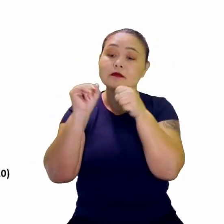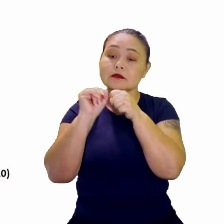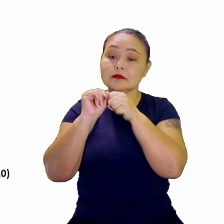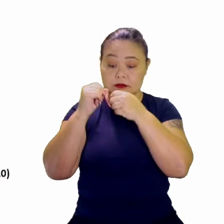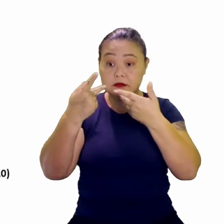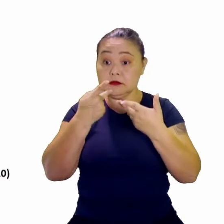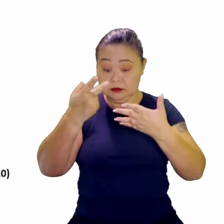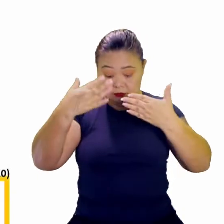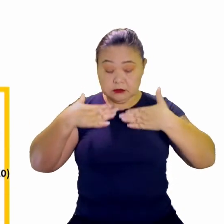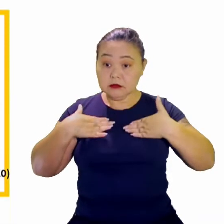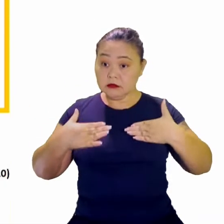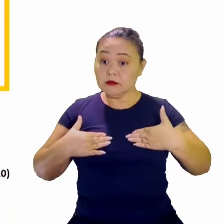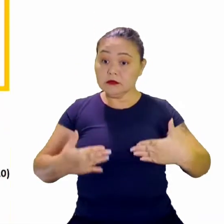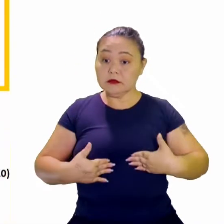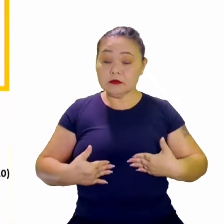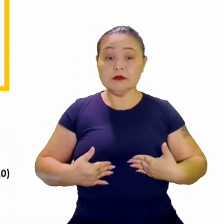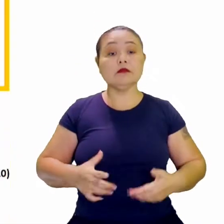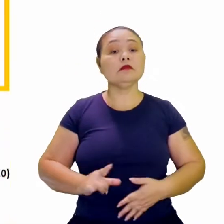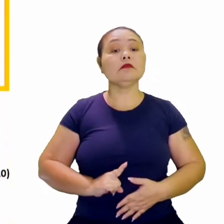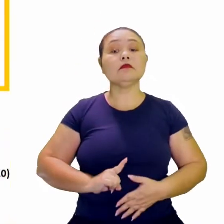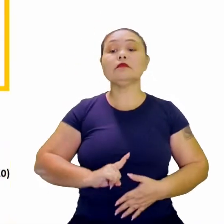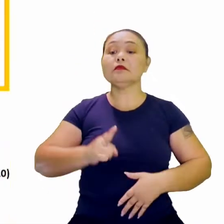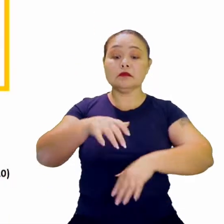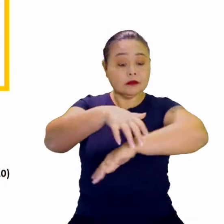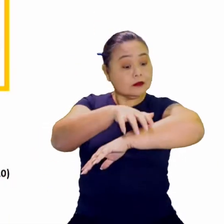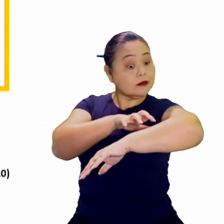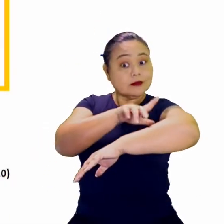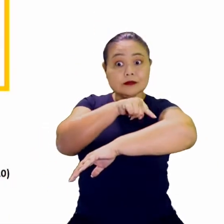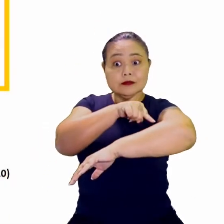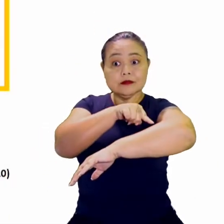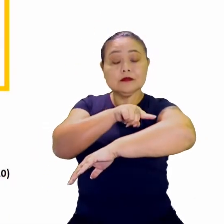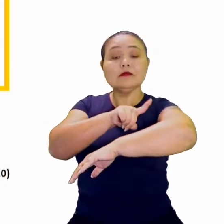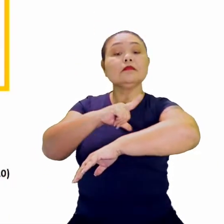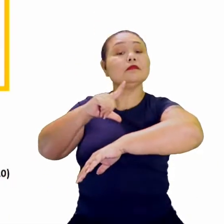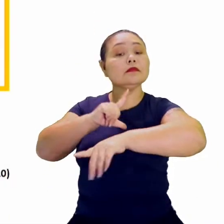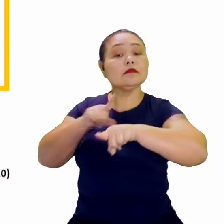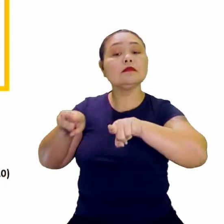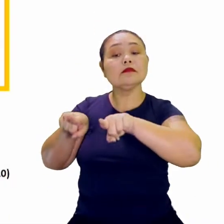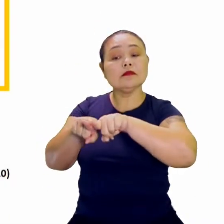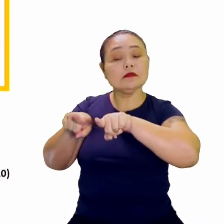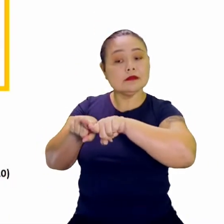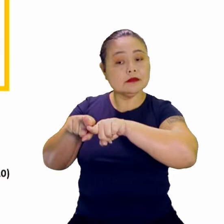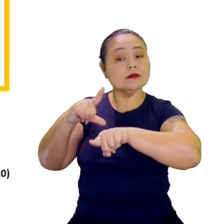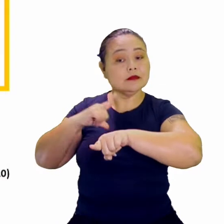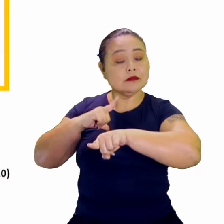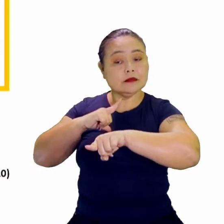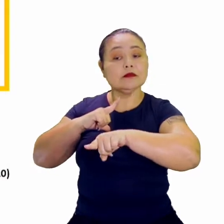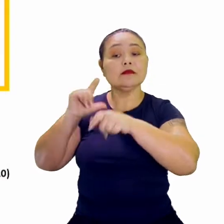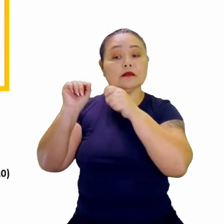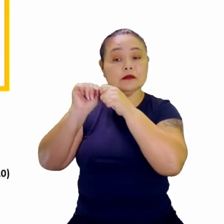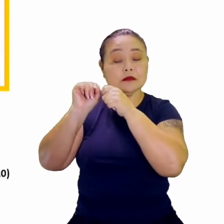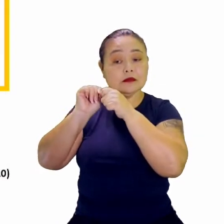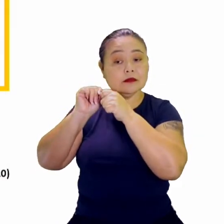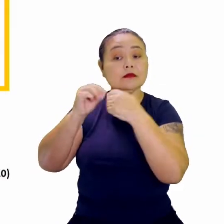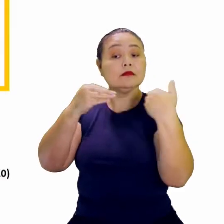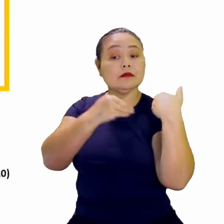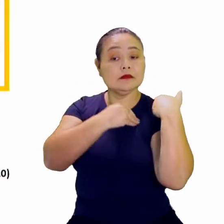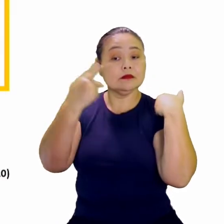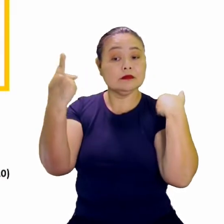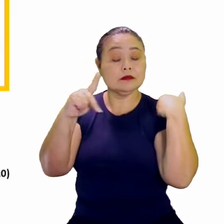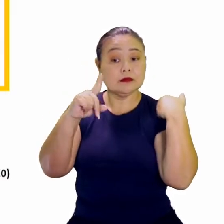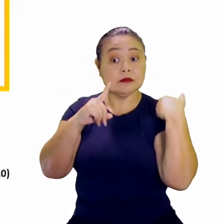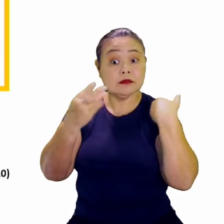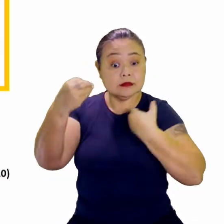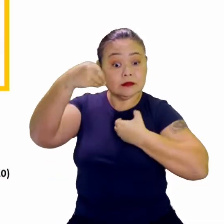nosso corpo. Esse músculo, ele vai ter também uma função de gerar força,